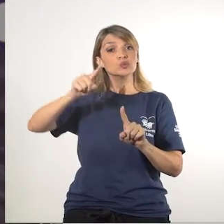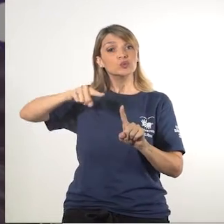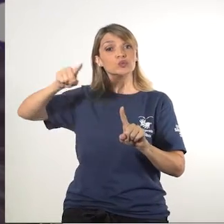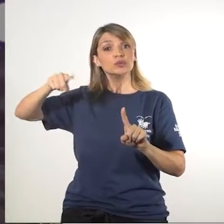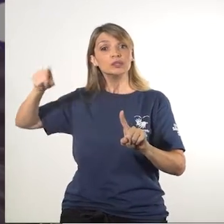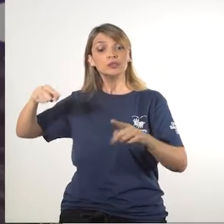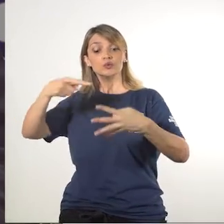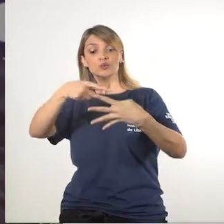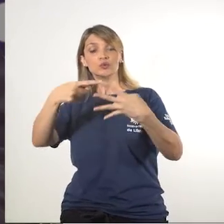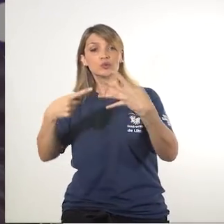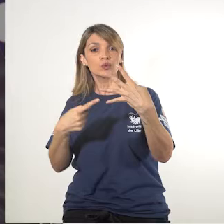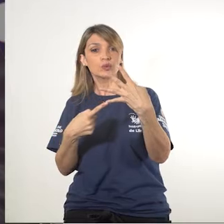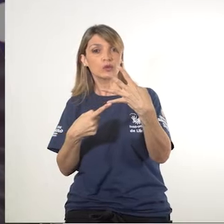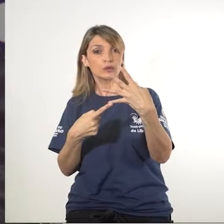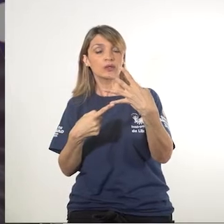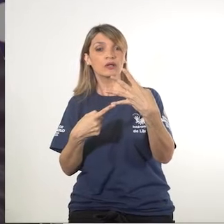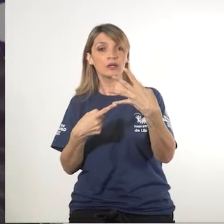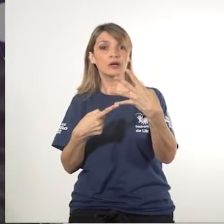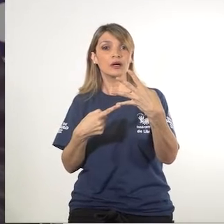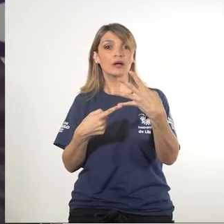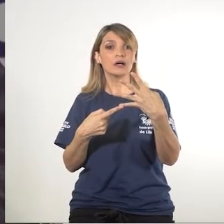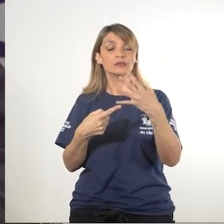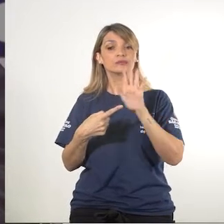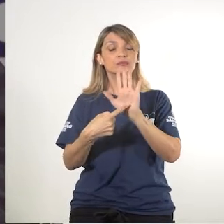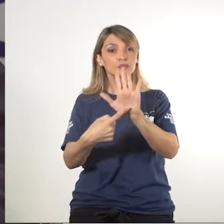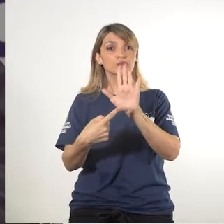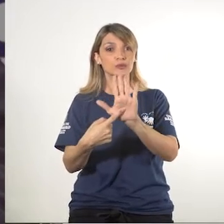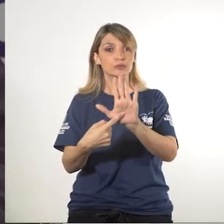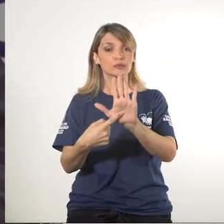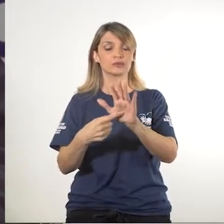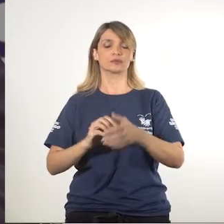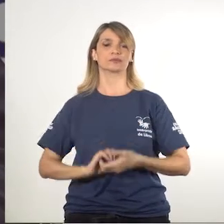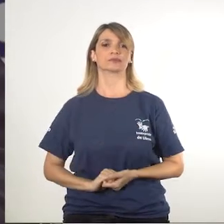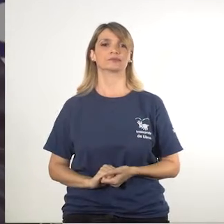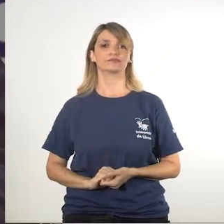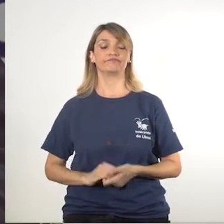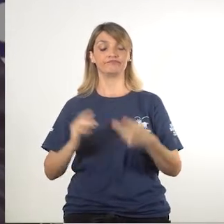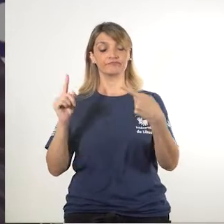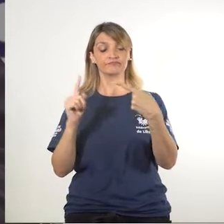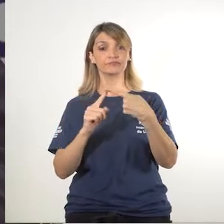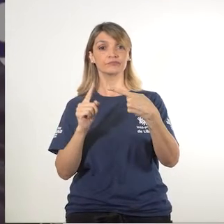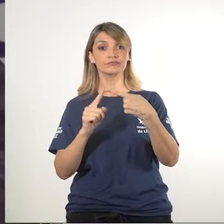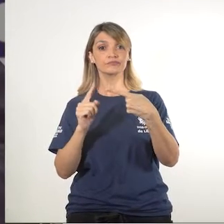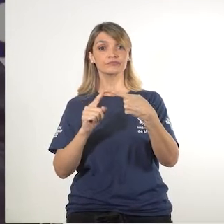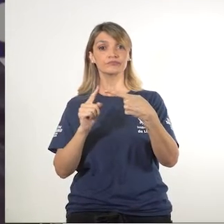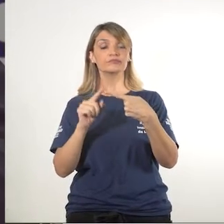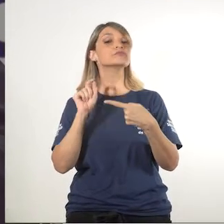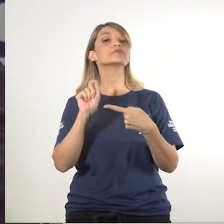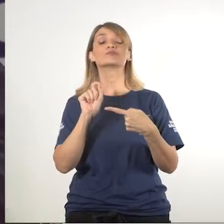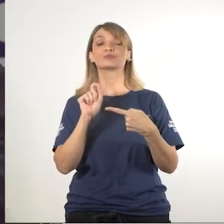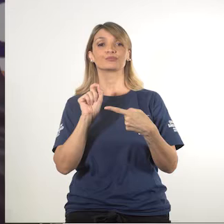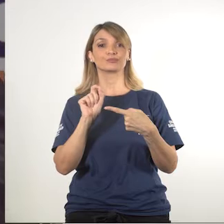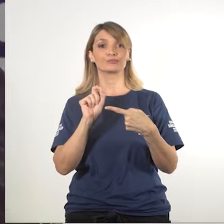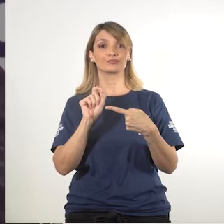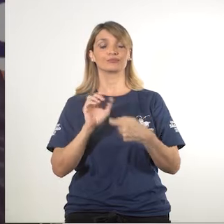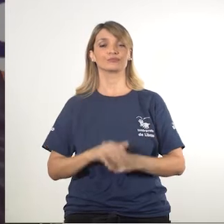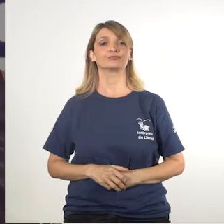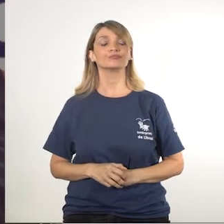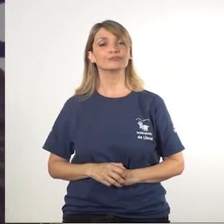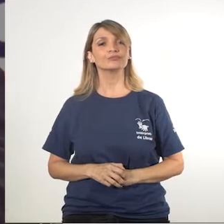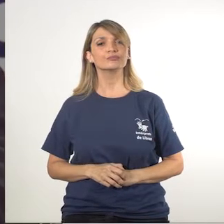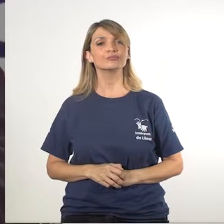4 indicadores, ou 4 dimensões de indicadores. O primeiro indicador, ele